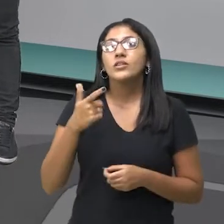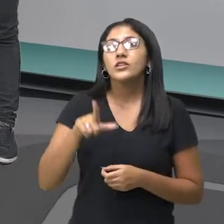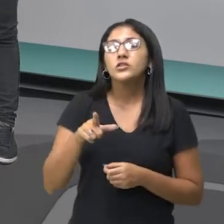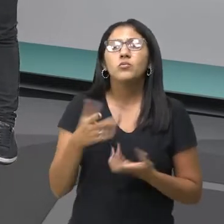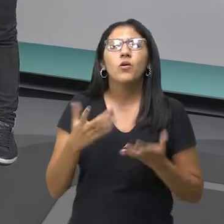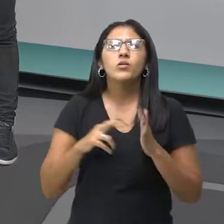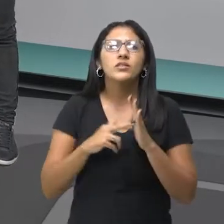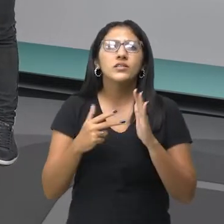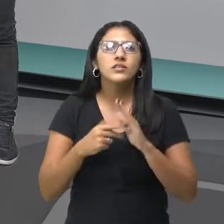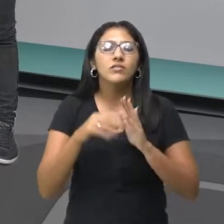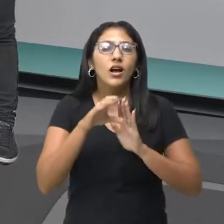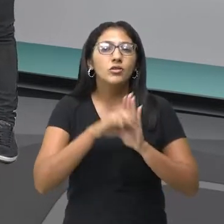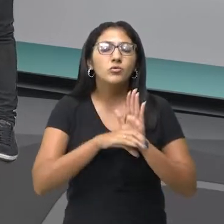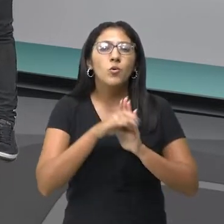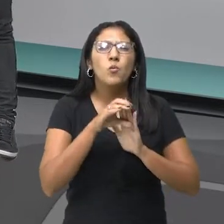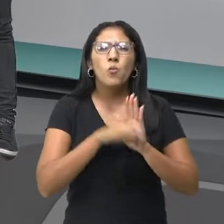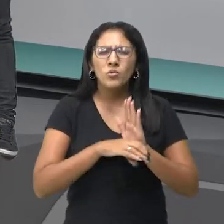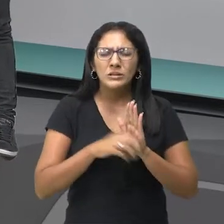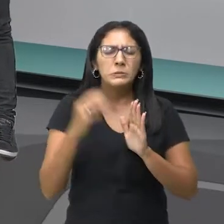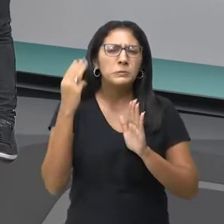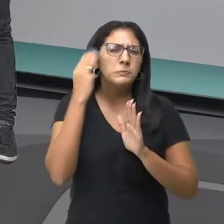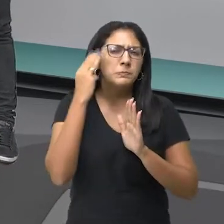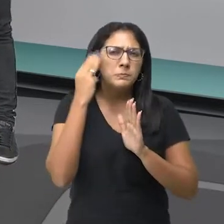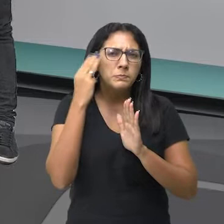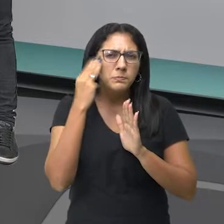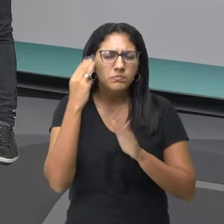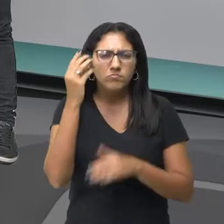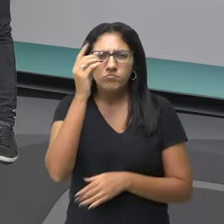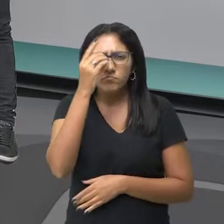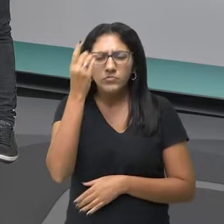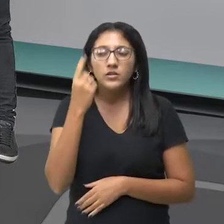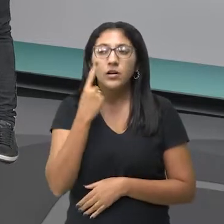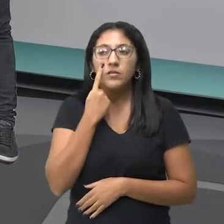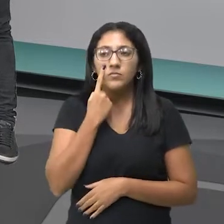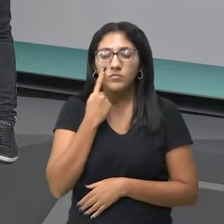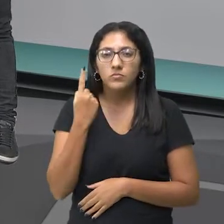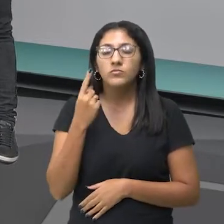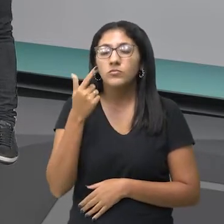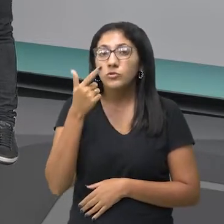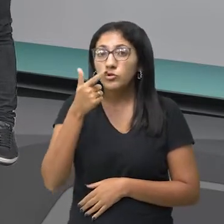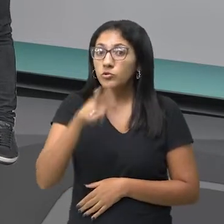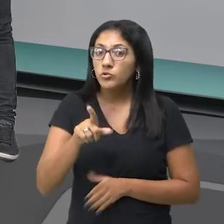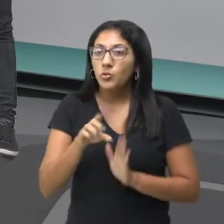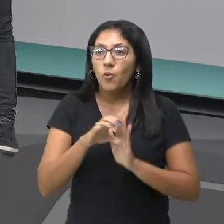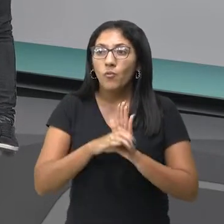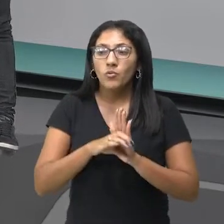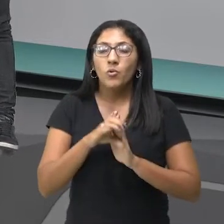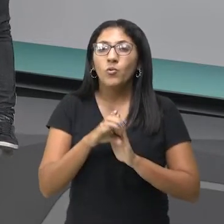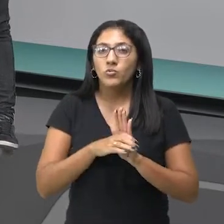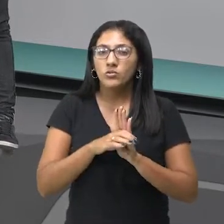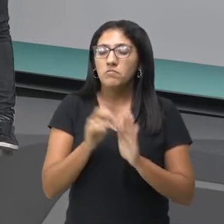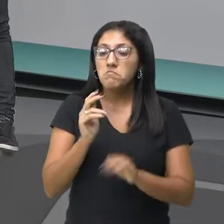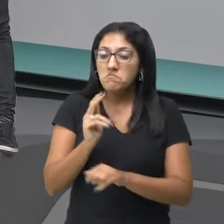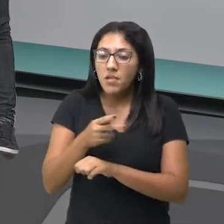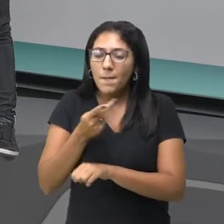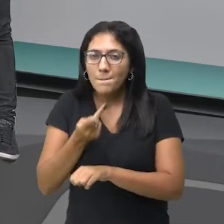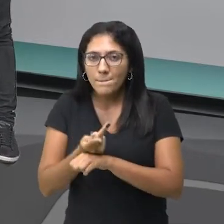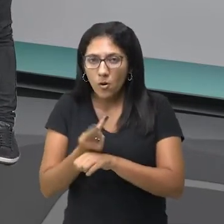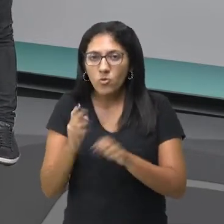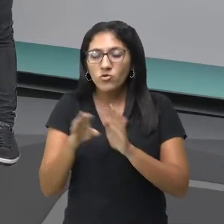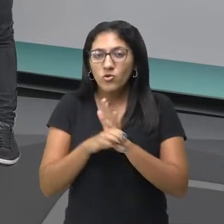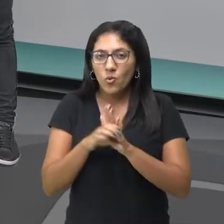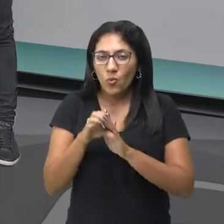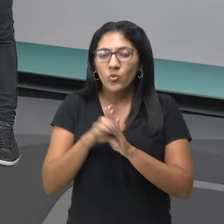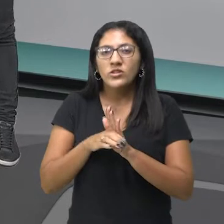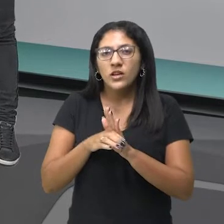de hipertexto, para que a gente possa fixar bem a ideia, vamos colocar aí para vocês o conceito e já eu vou mostrar para vocês como